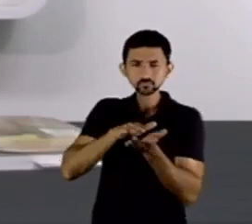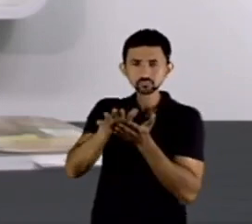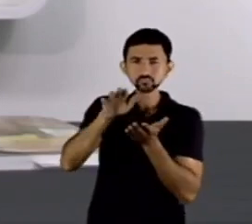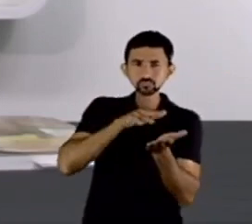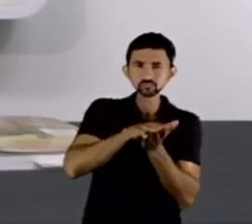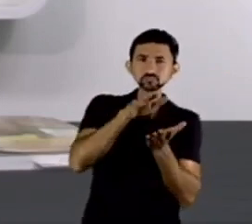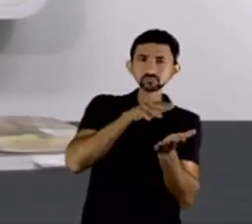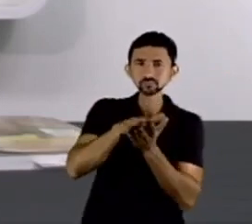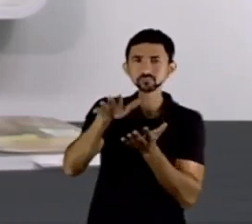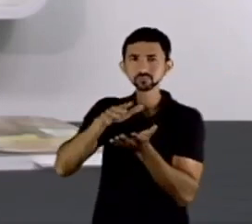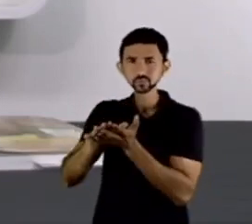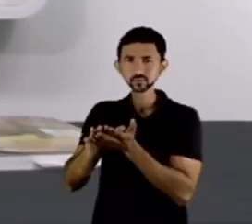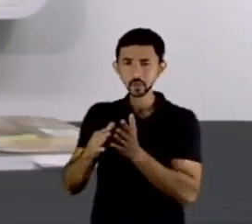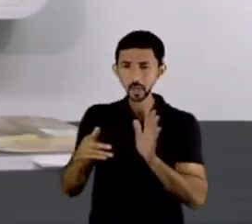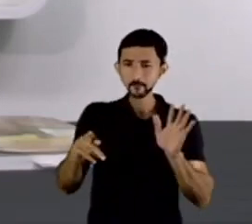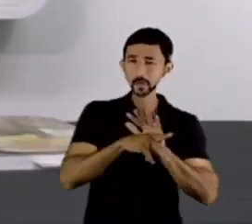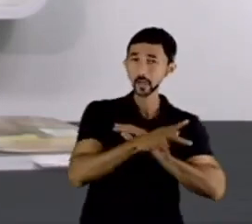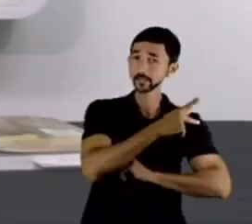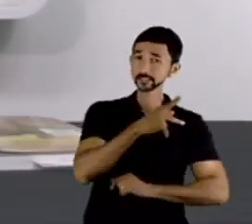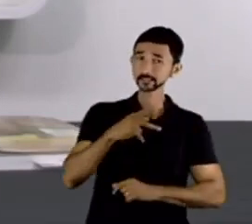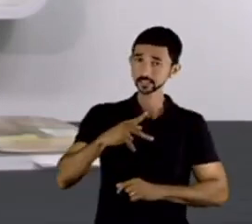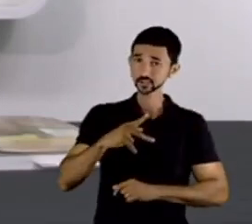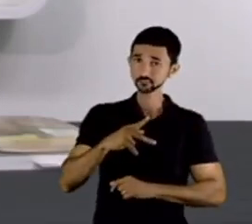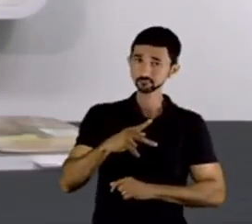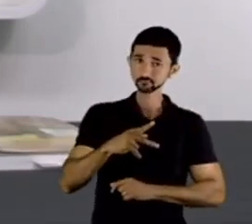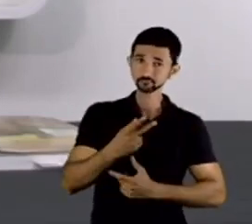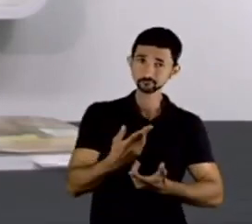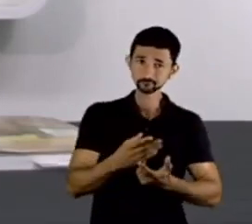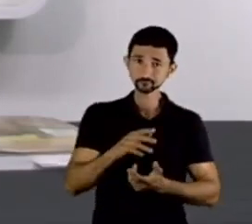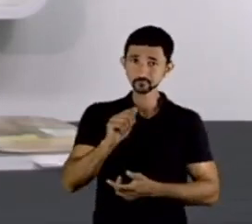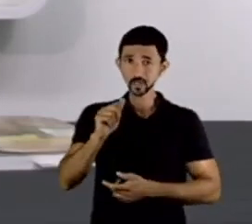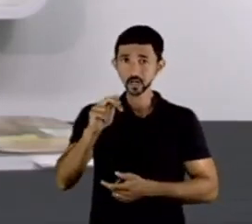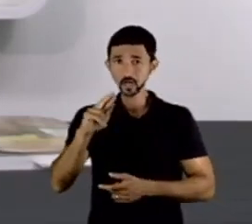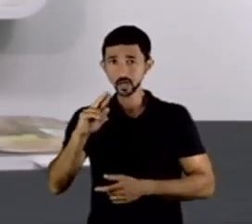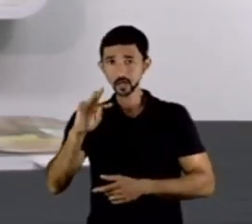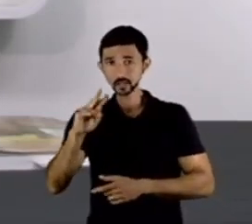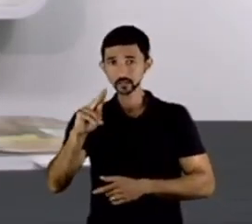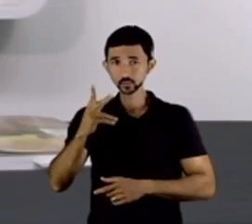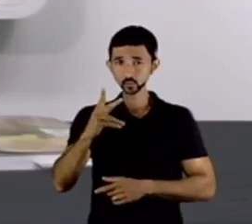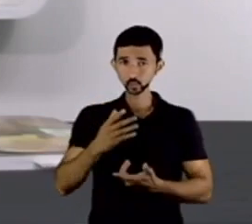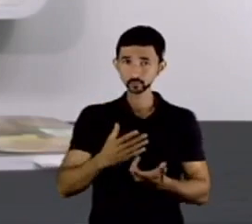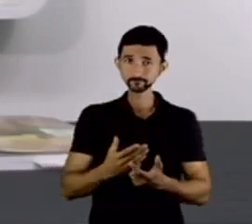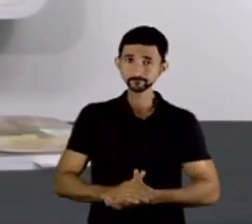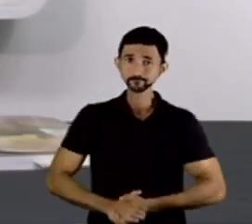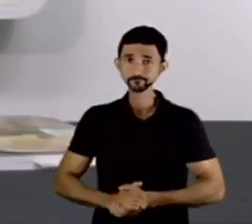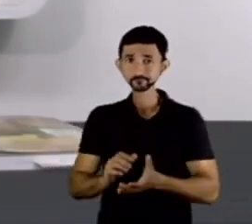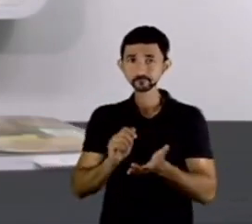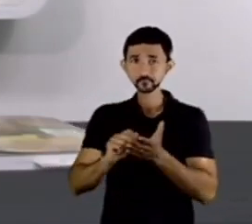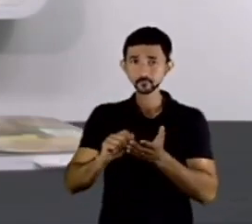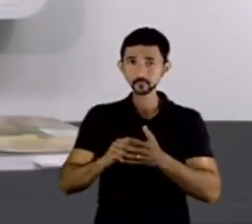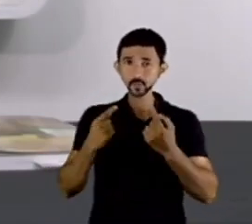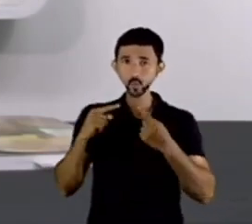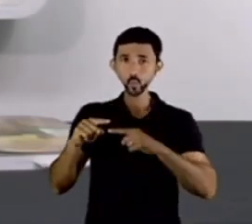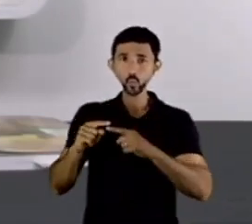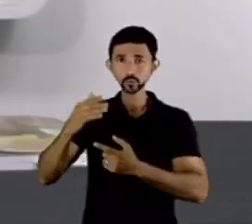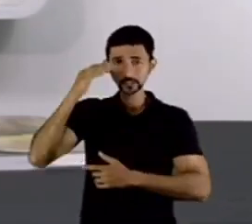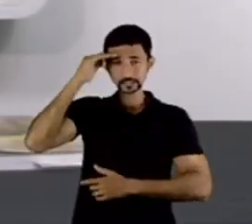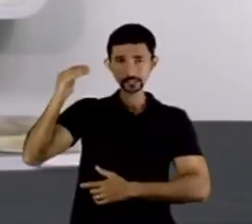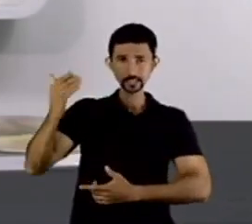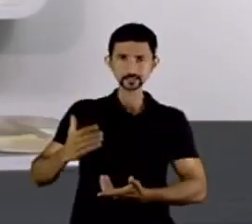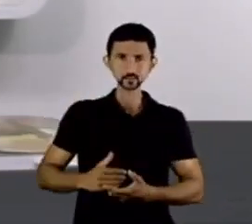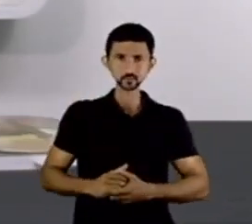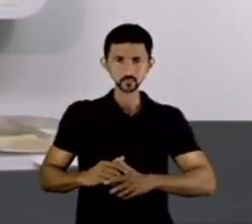foram atribuídas a Arthur Bernardes. Arthur Bernardes escreveu contra o exército, escreveu contra os militares, tá? Isso